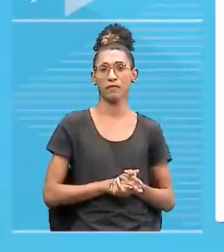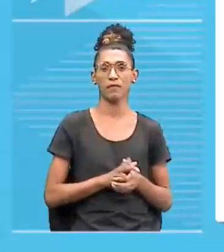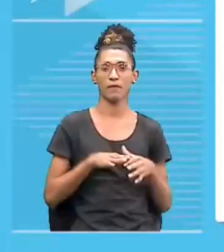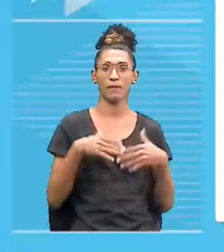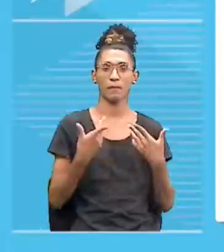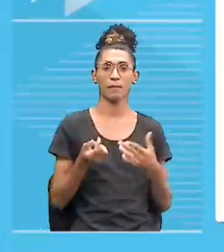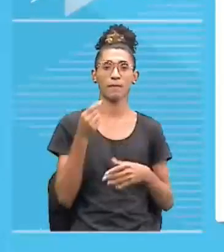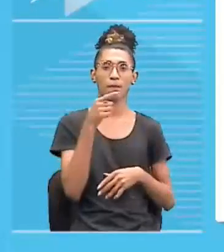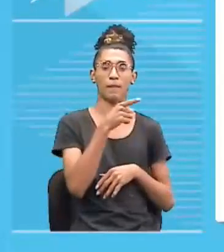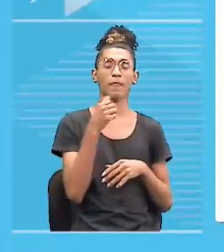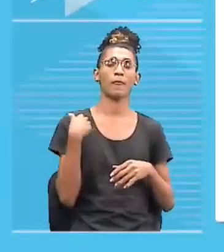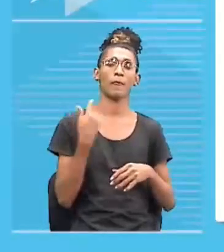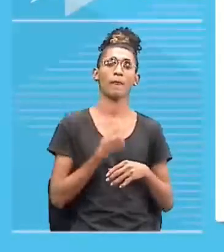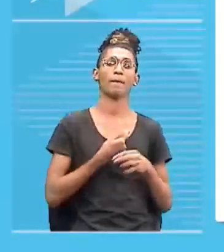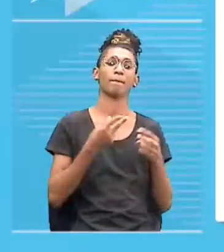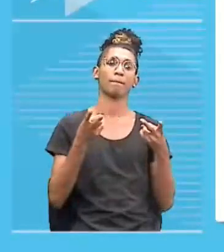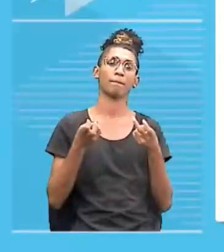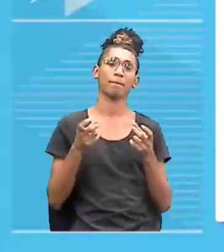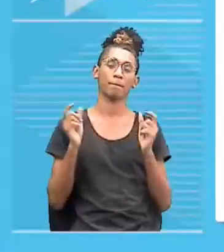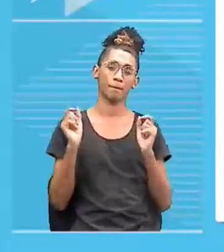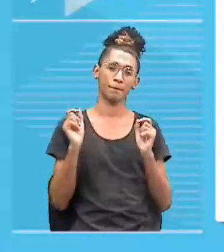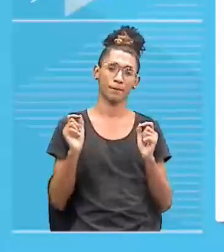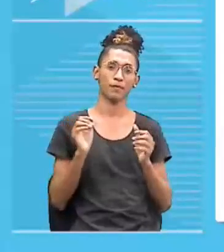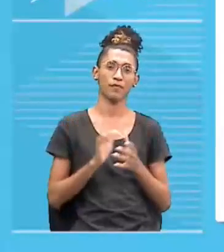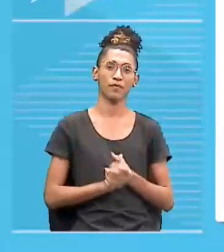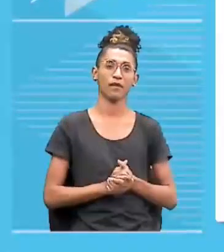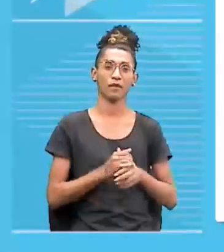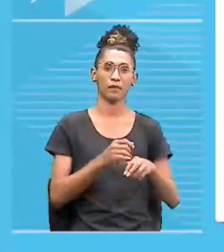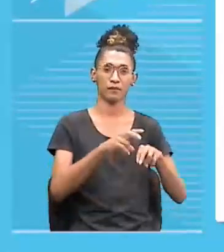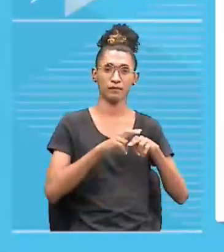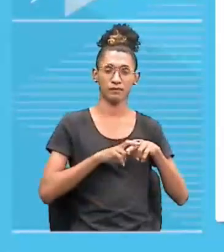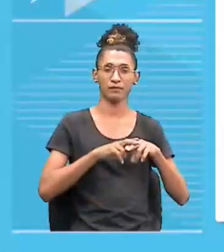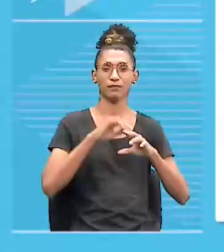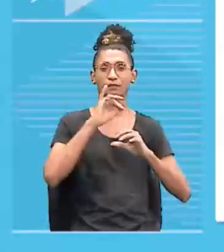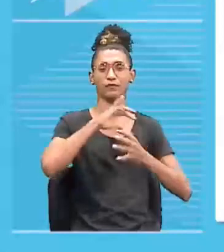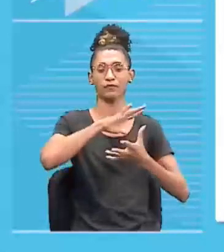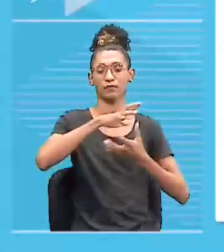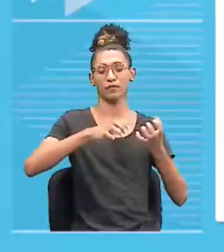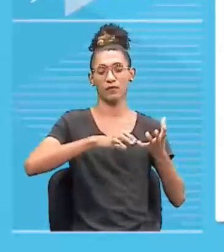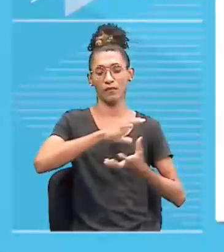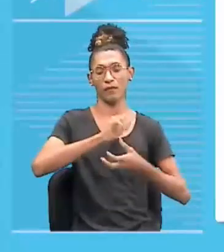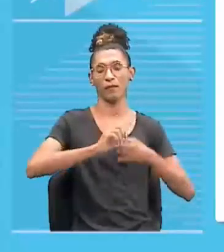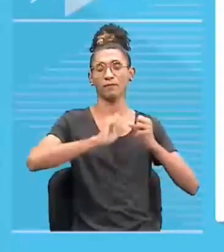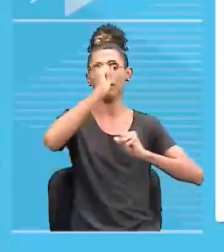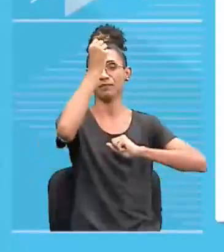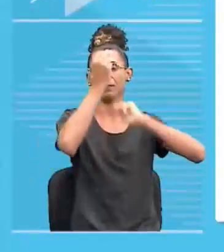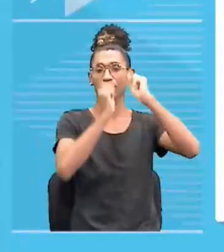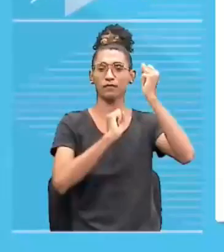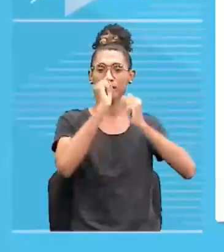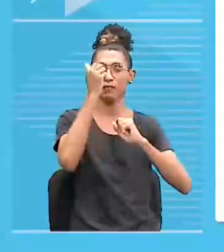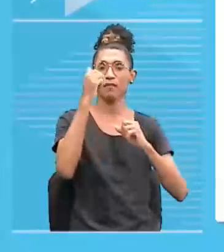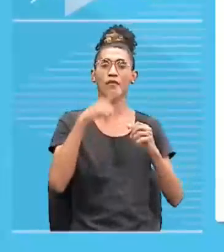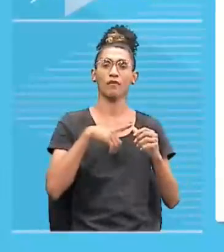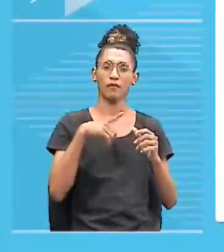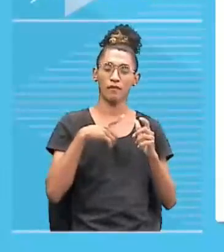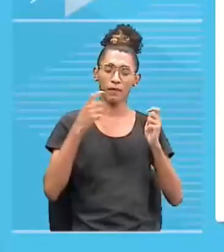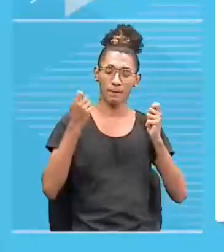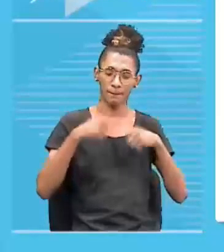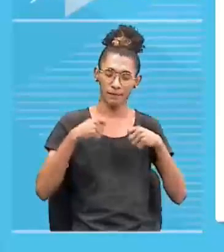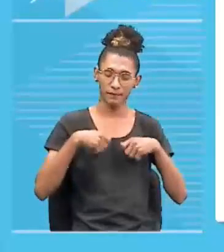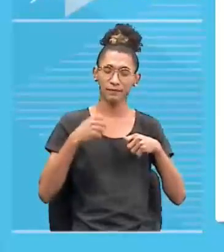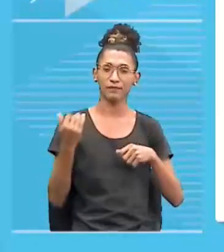Então, aqui a gente percebe que com a revolução houve a necessidade da